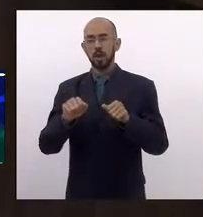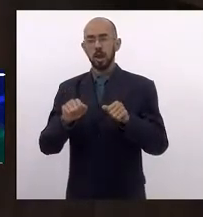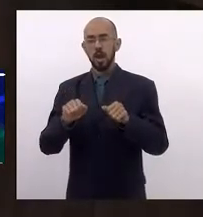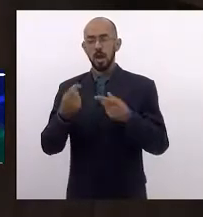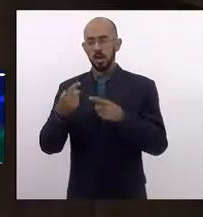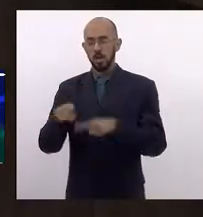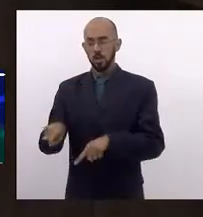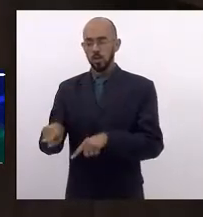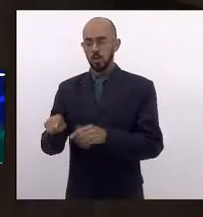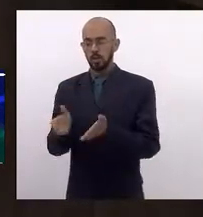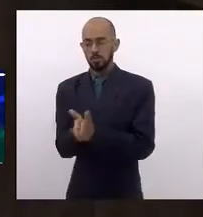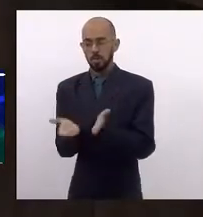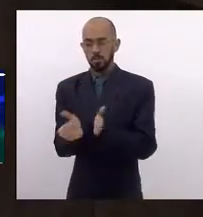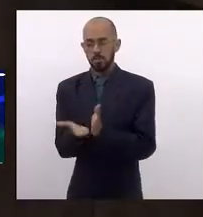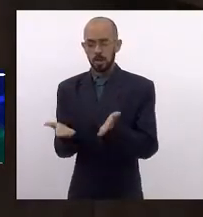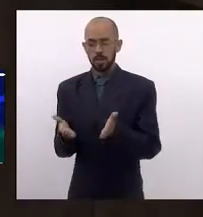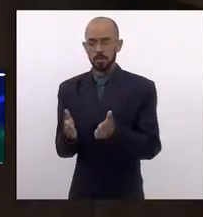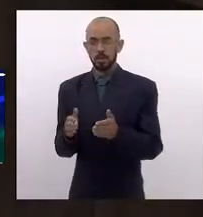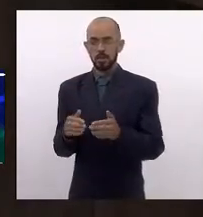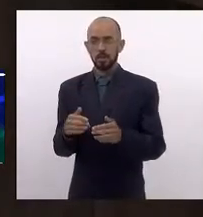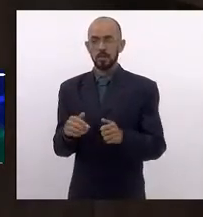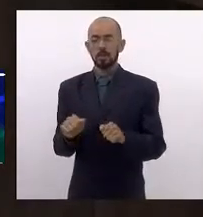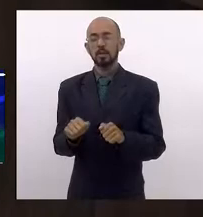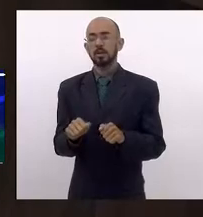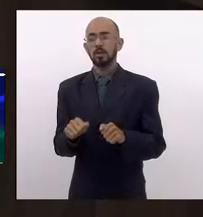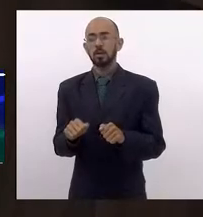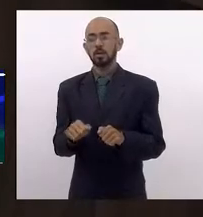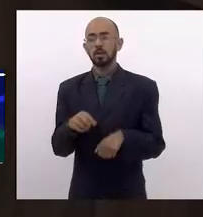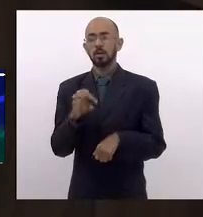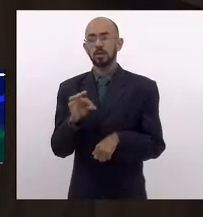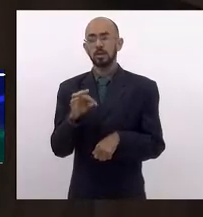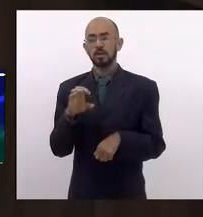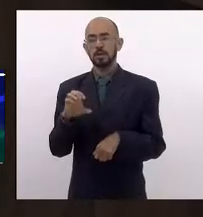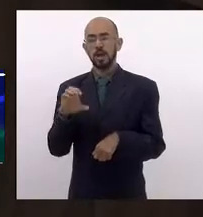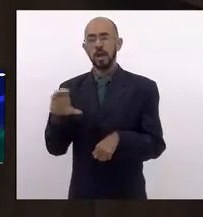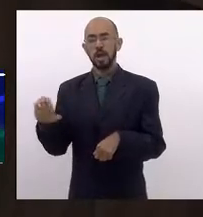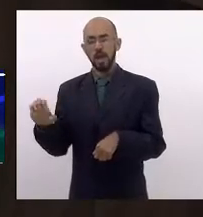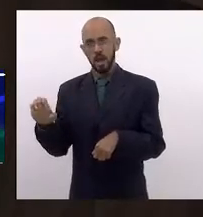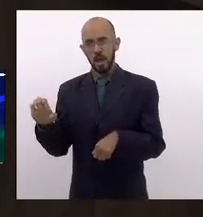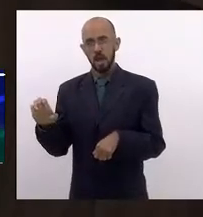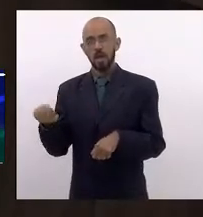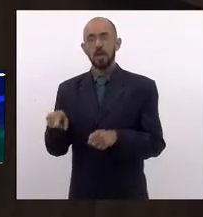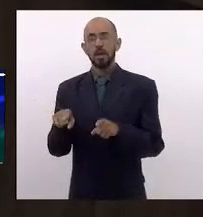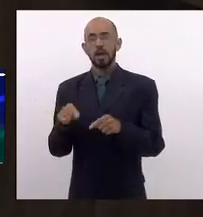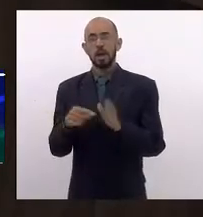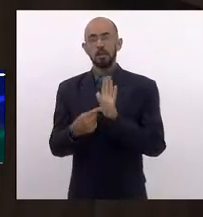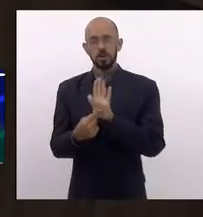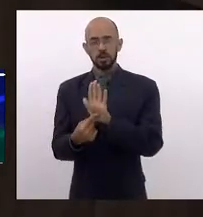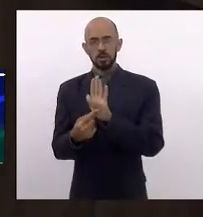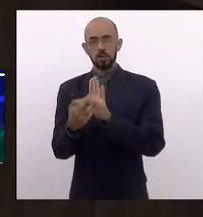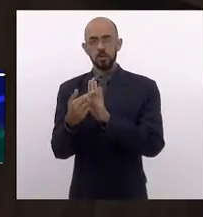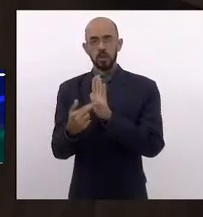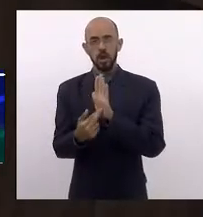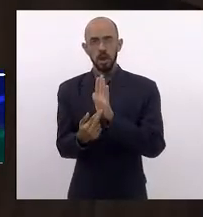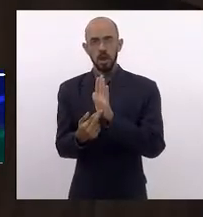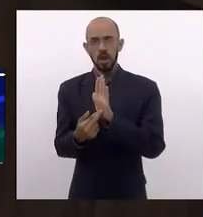miséria EA pobreza no estado do Rio de Janeiro o Tribunal de Contas do Estado apresentou essa casa